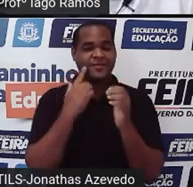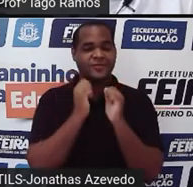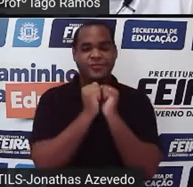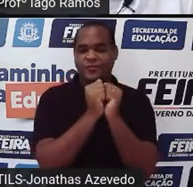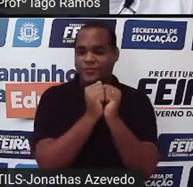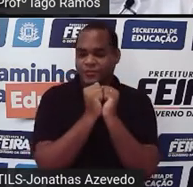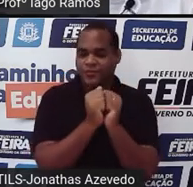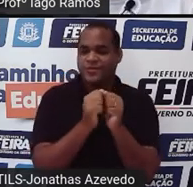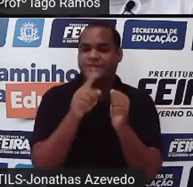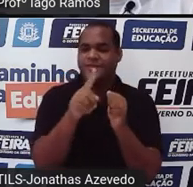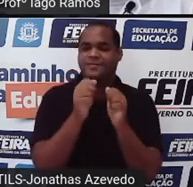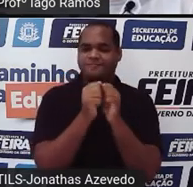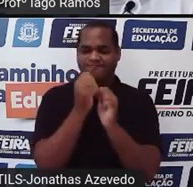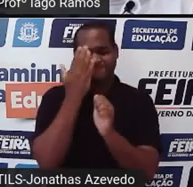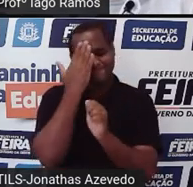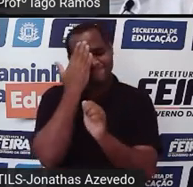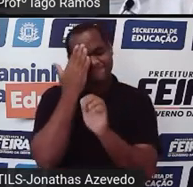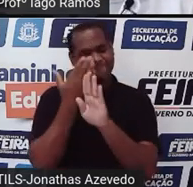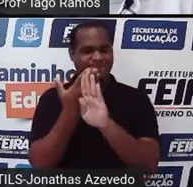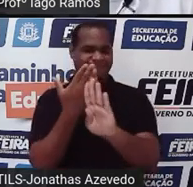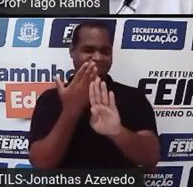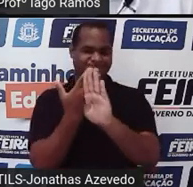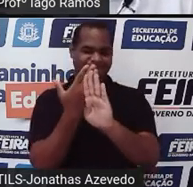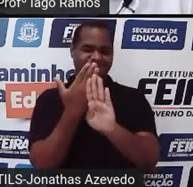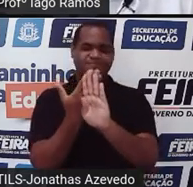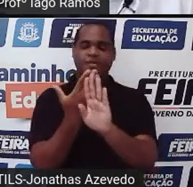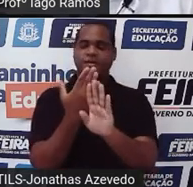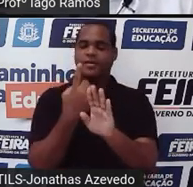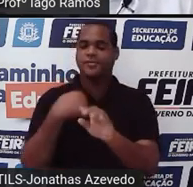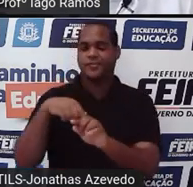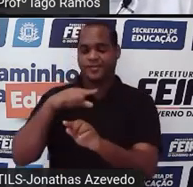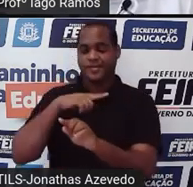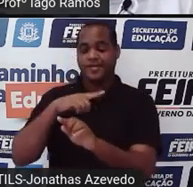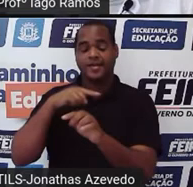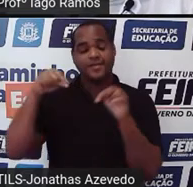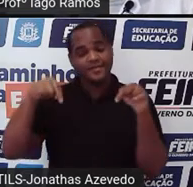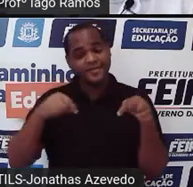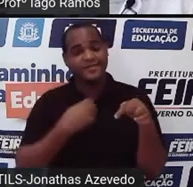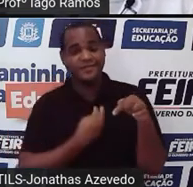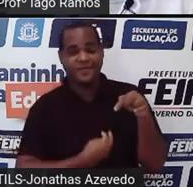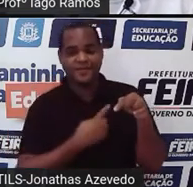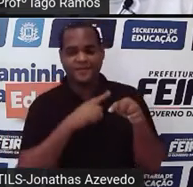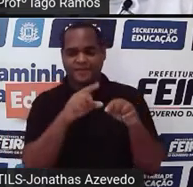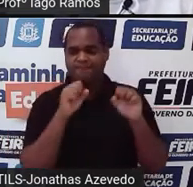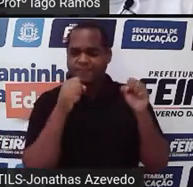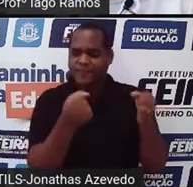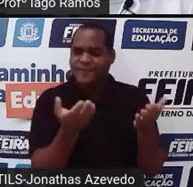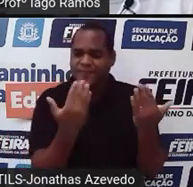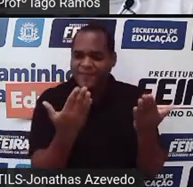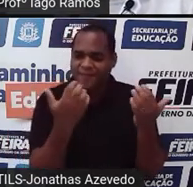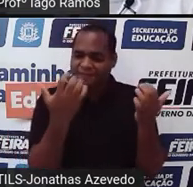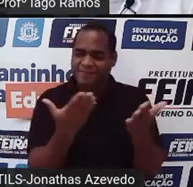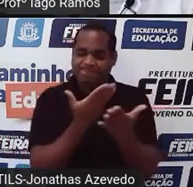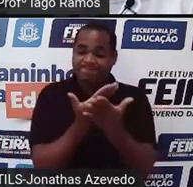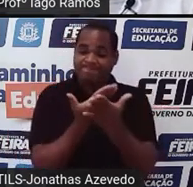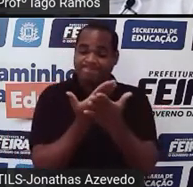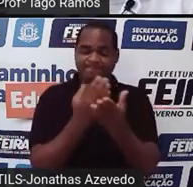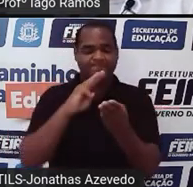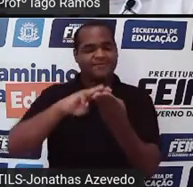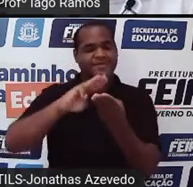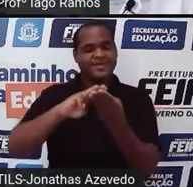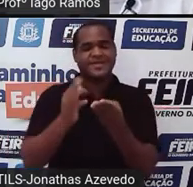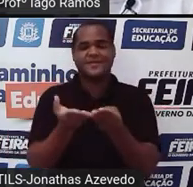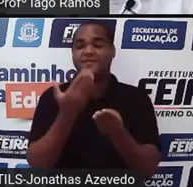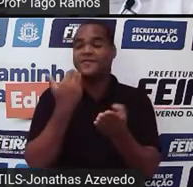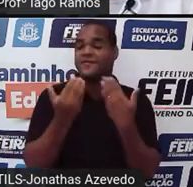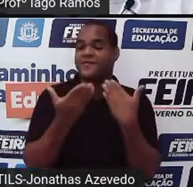juntos ainda que separadas nós aqui você aí vamos estudar matemática né Vamos tentar estudar